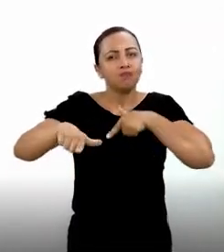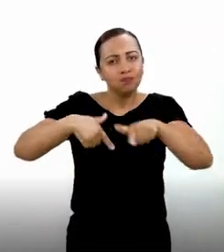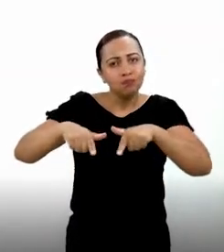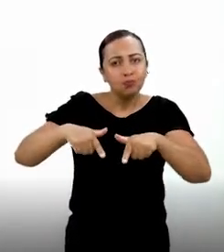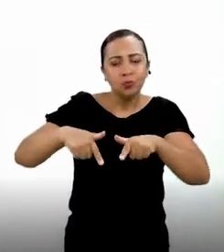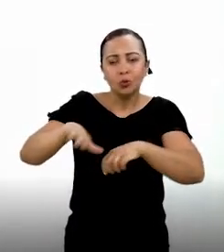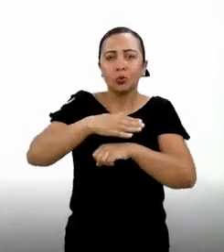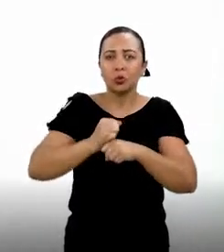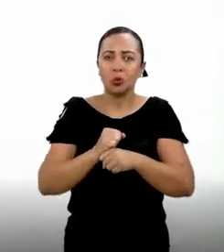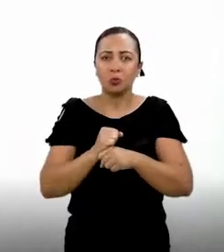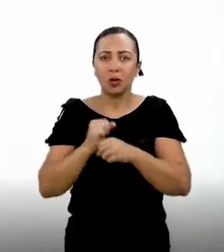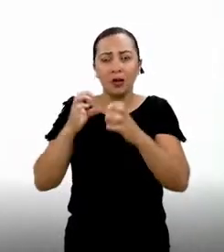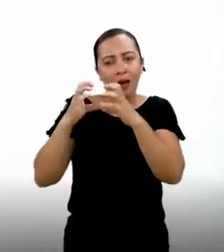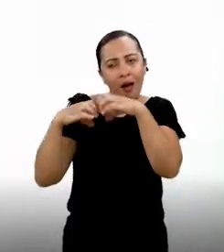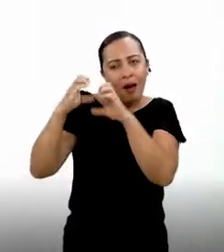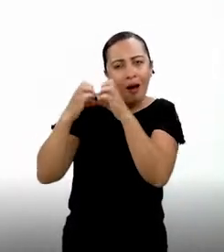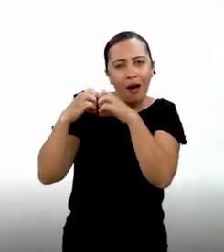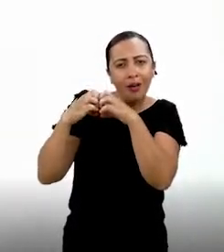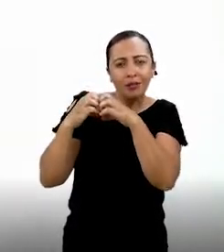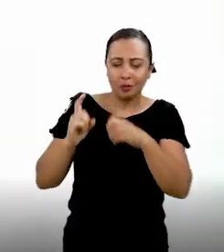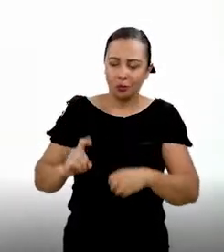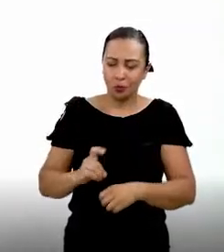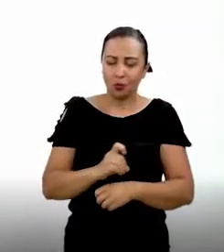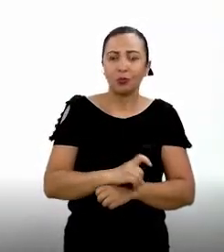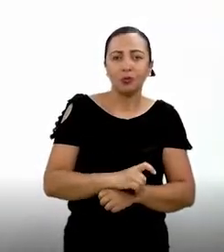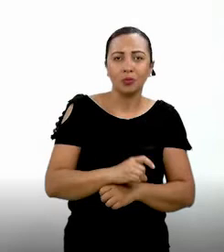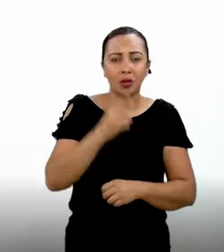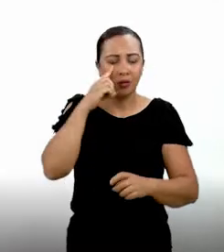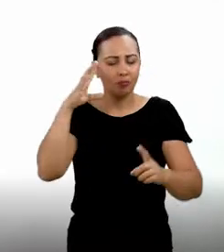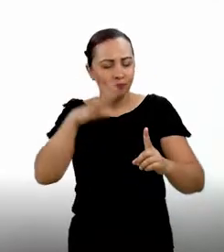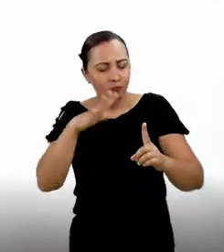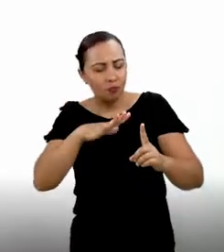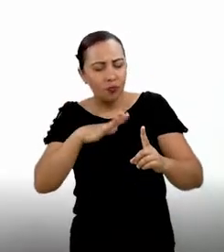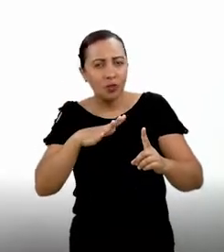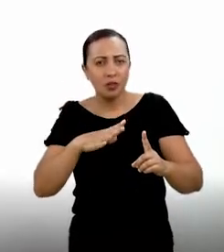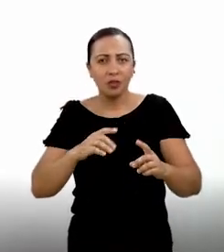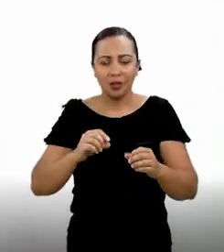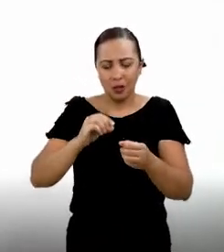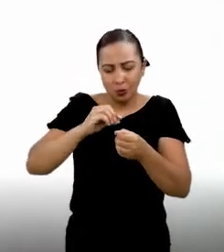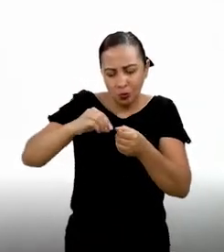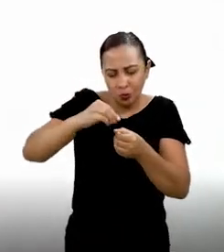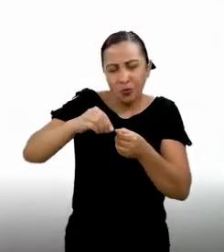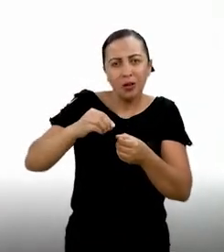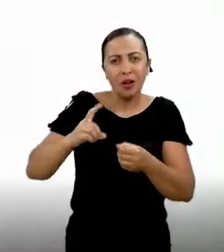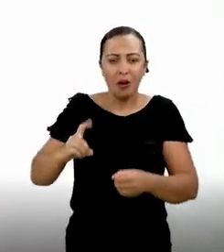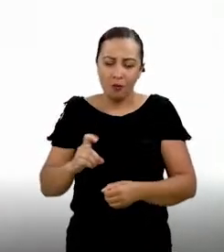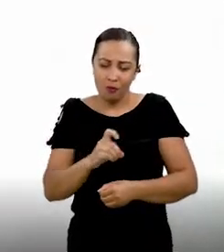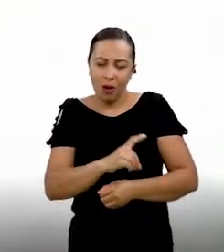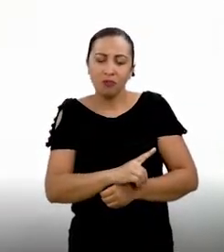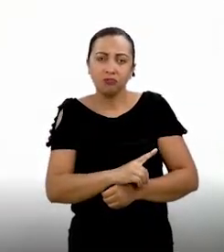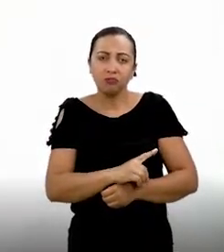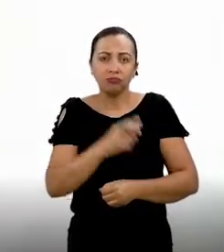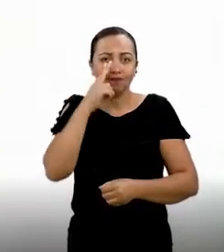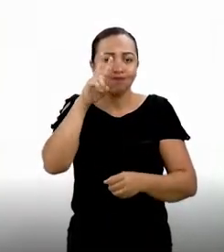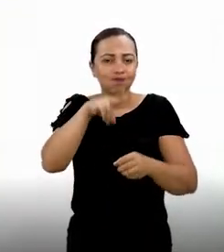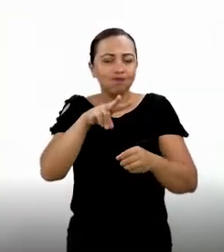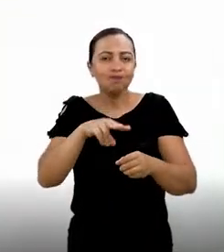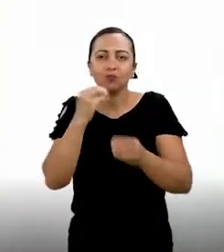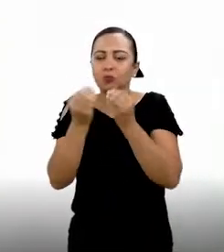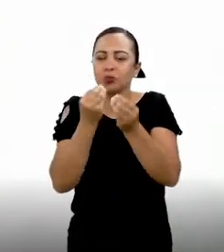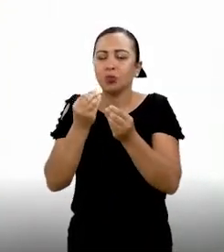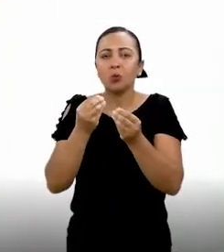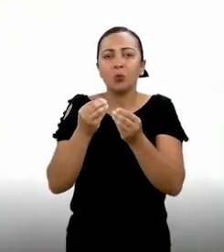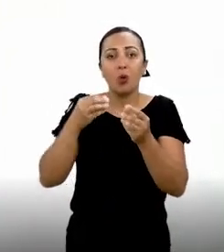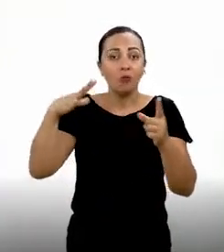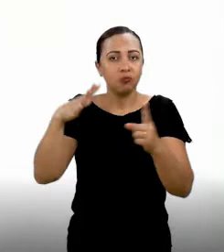nós verificamos a ação sobre a cutícula da larvinha do verme. Então, assim, como tem ação em